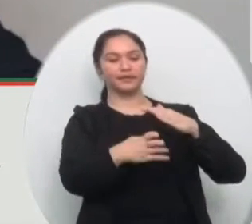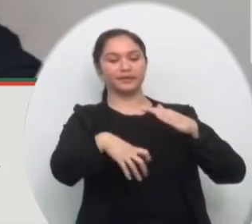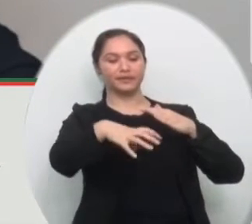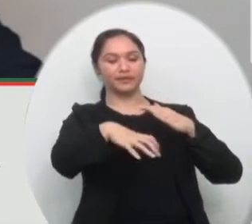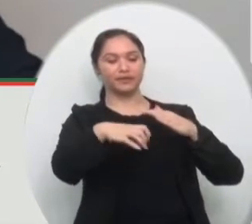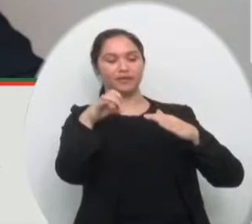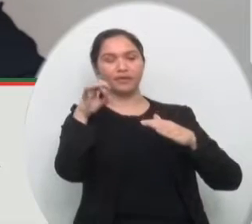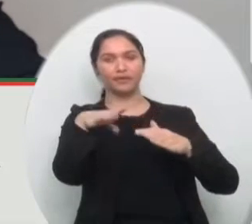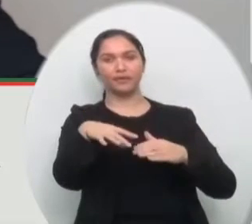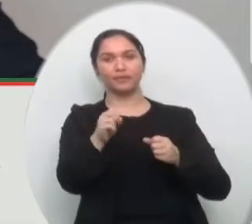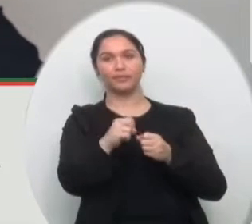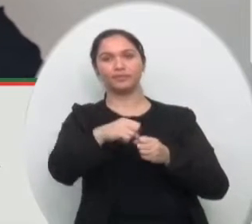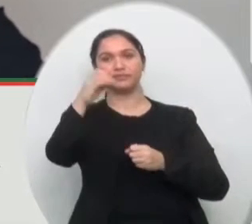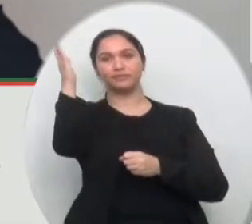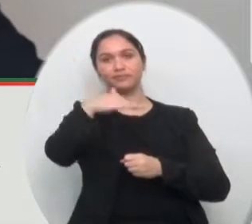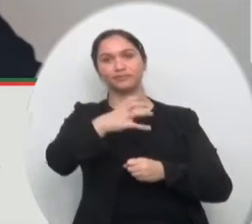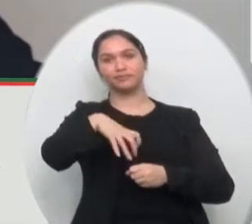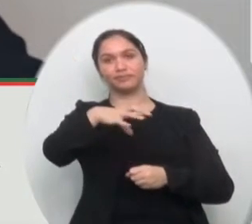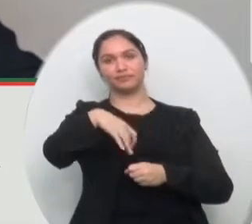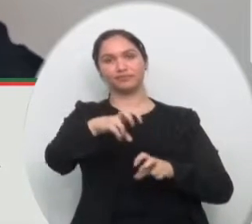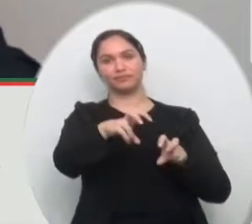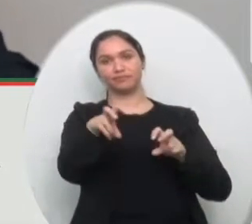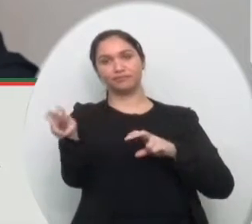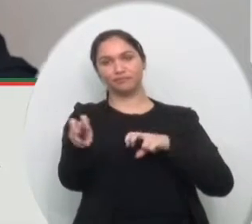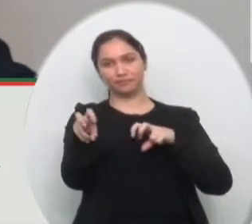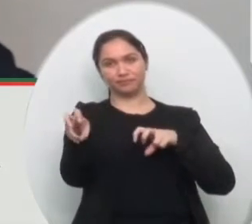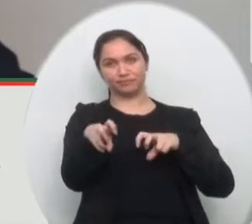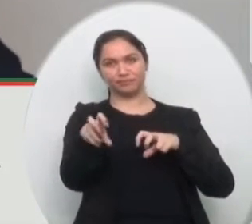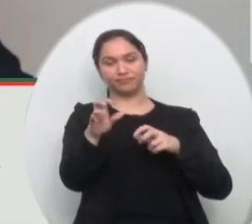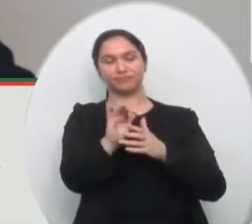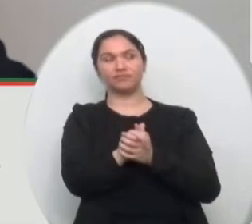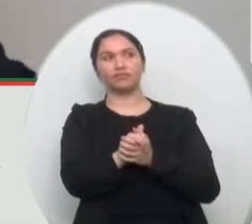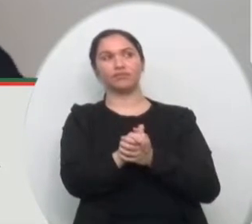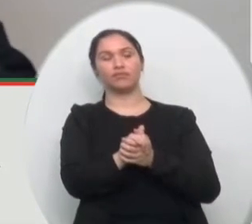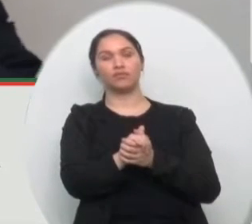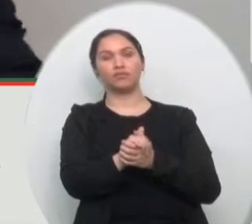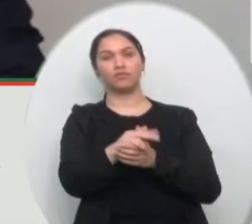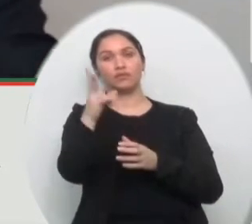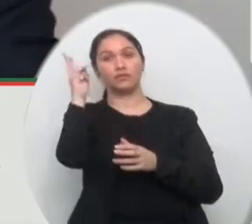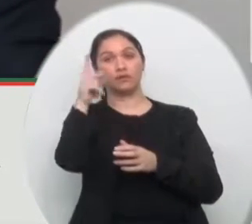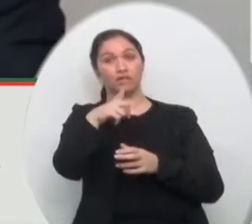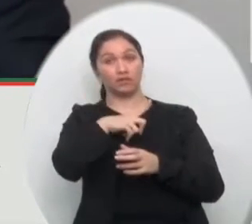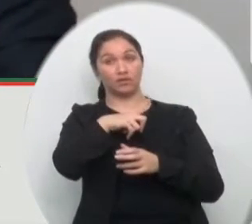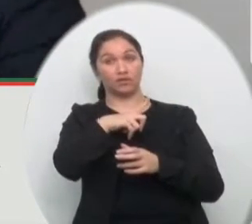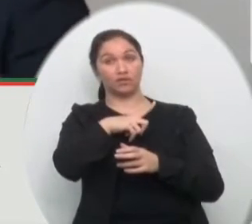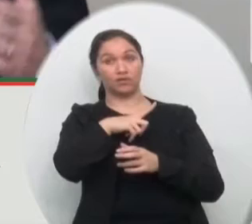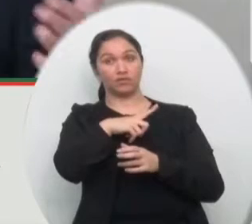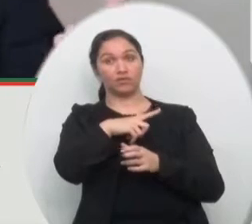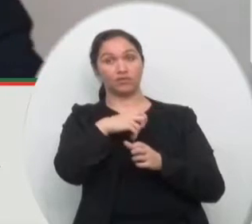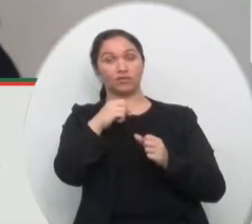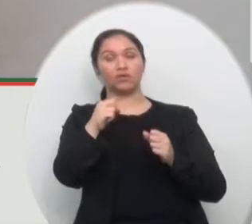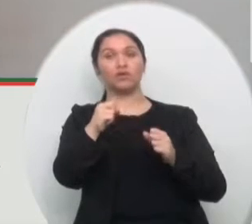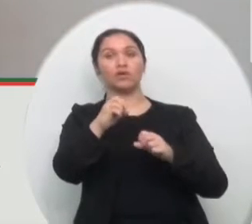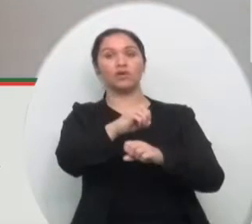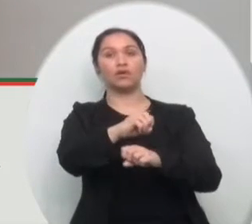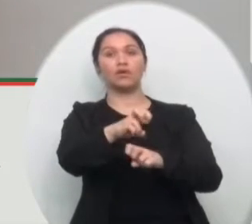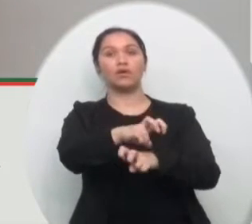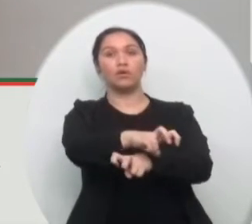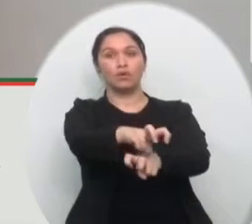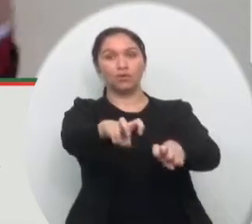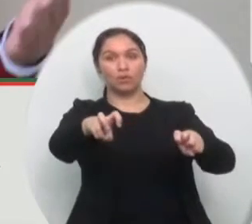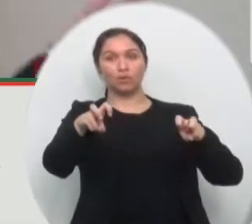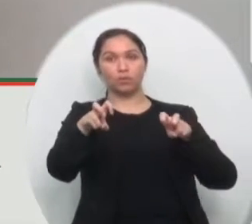nossa região. Semana, 20 dias atrás, também passamos por uma audiência pública no bairro Morro Estevão, onde fomos lá